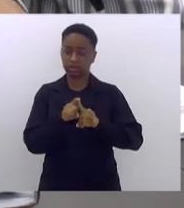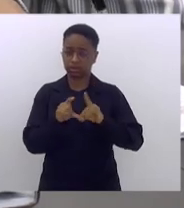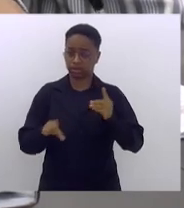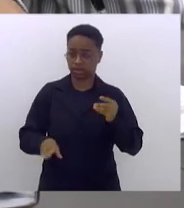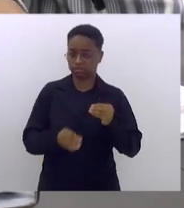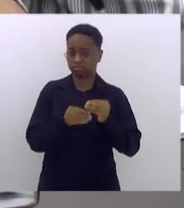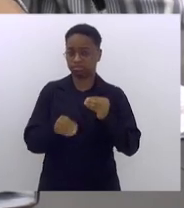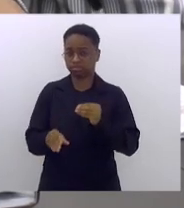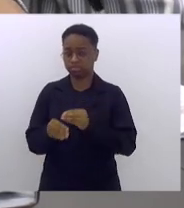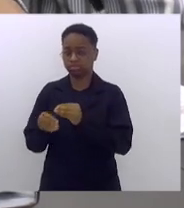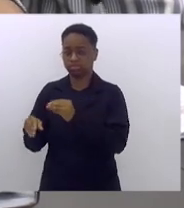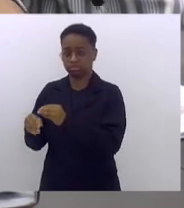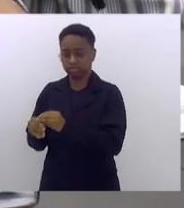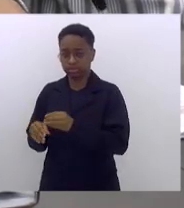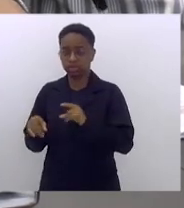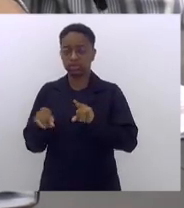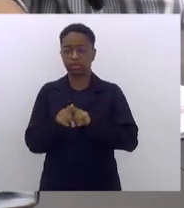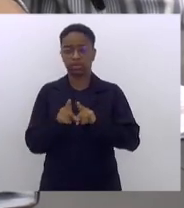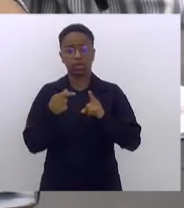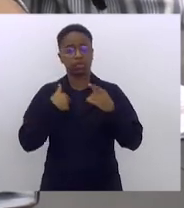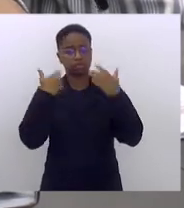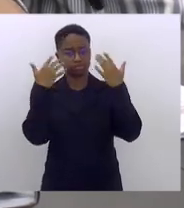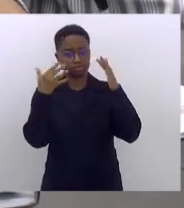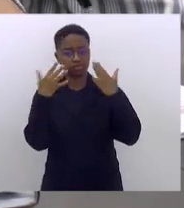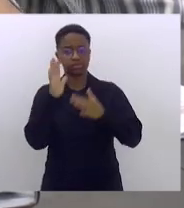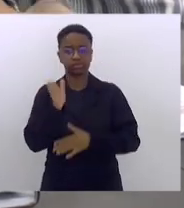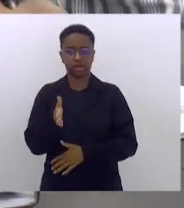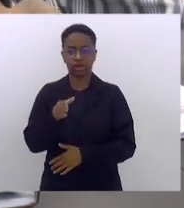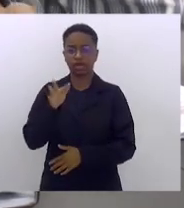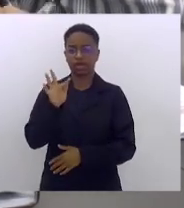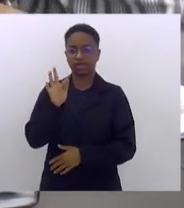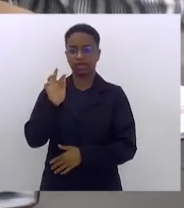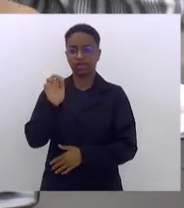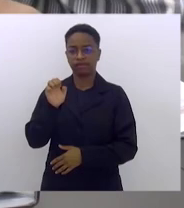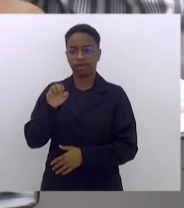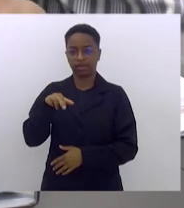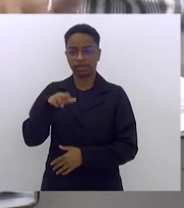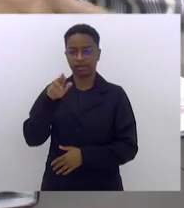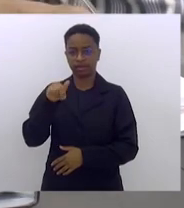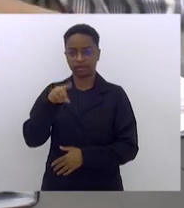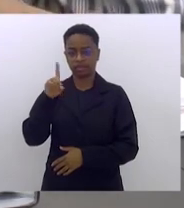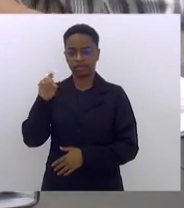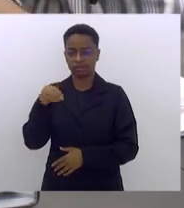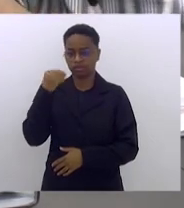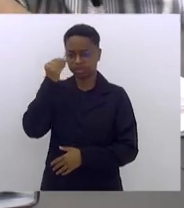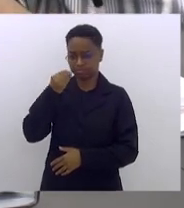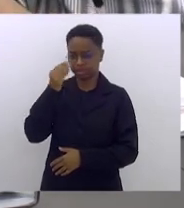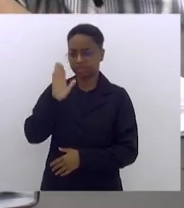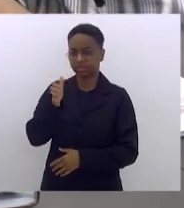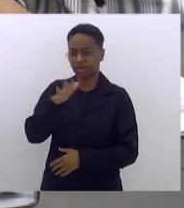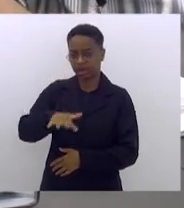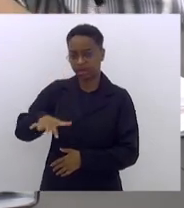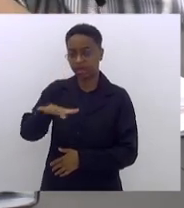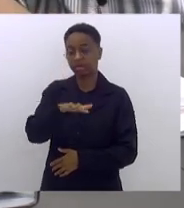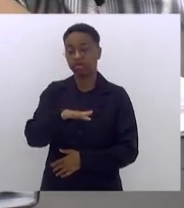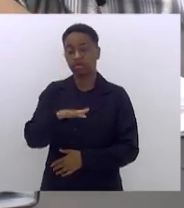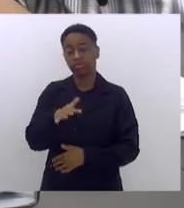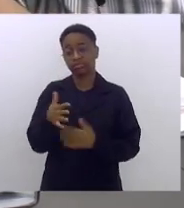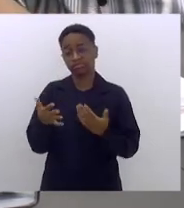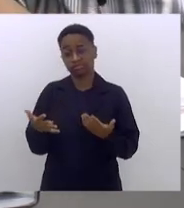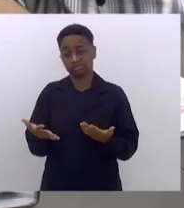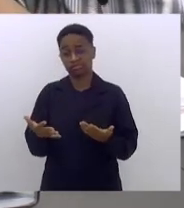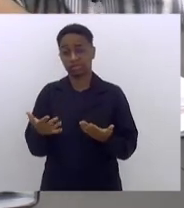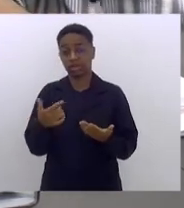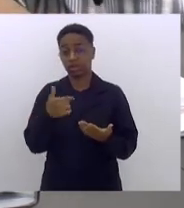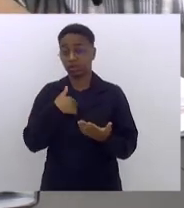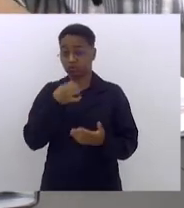Já elogiei aqui o Fernando Amorim, um doutor no assunto, e Vossa Excelência. Eu daria uma